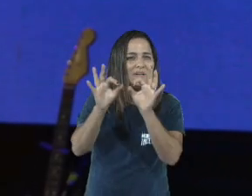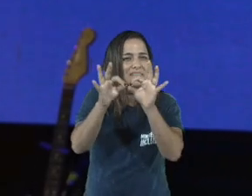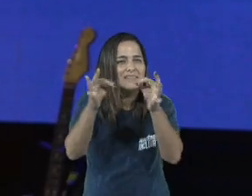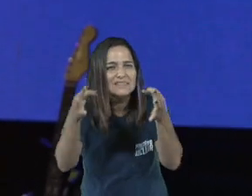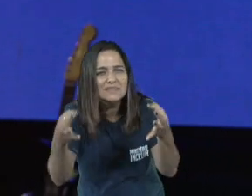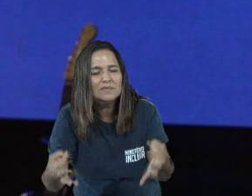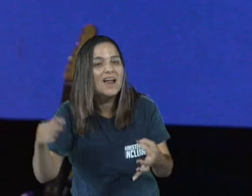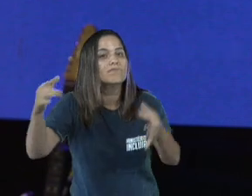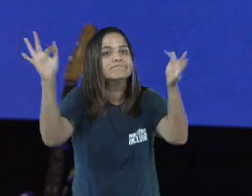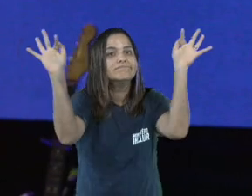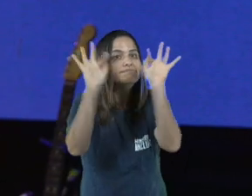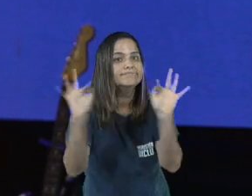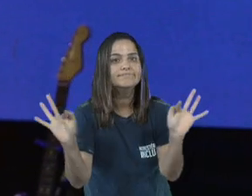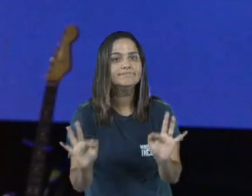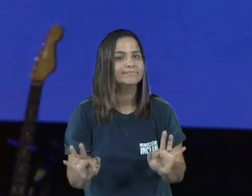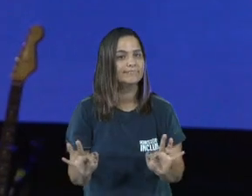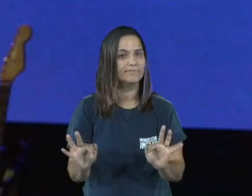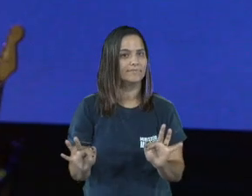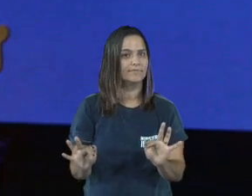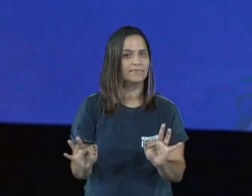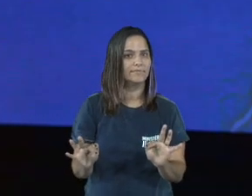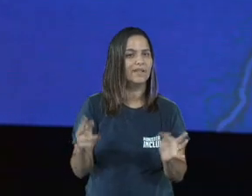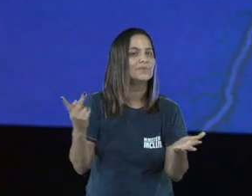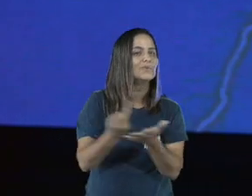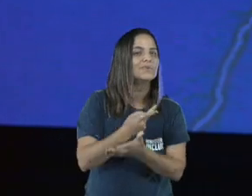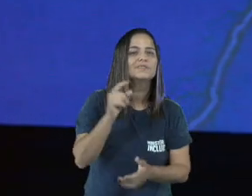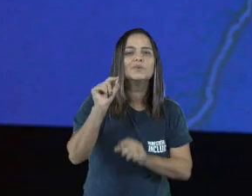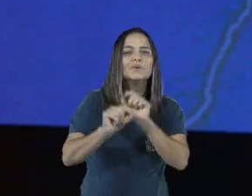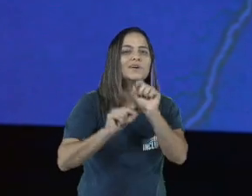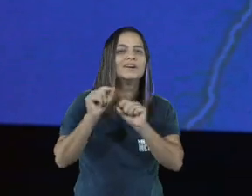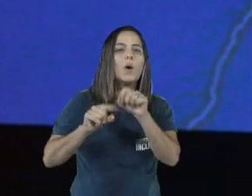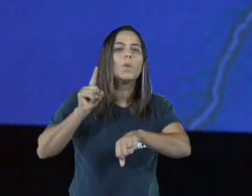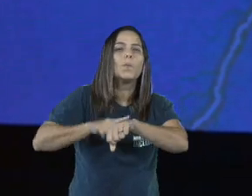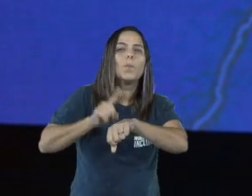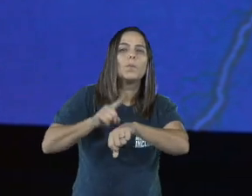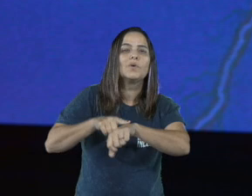ela entrou para o quartinho dela eu fiquei olhando dentro do quartinho vi ela com a Bíblia